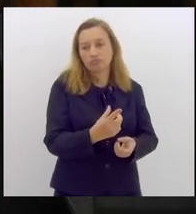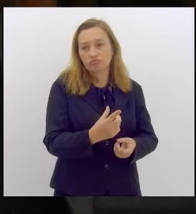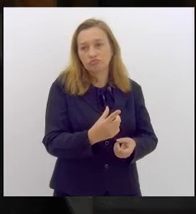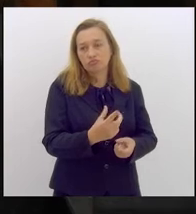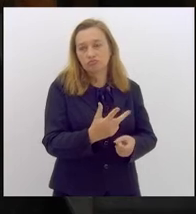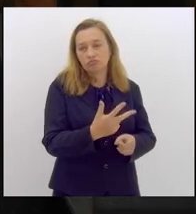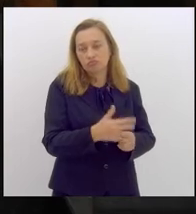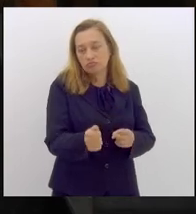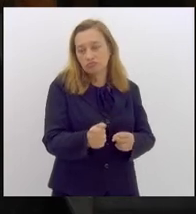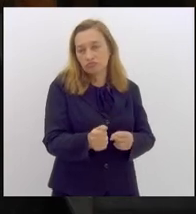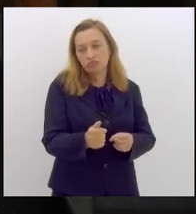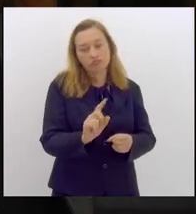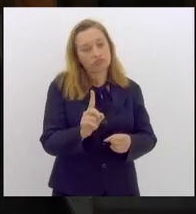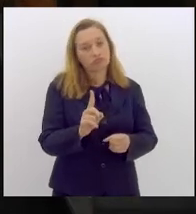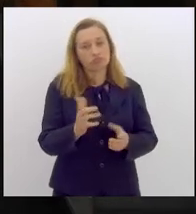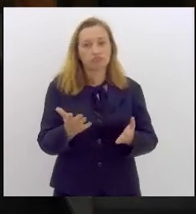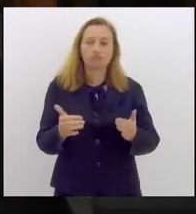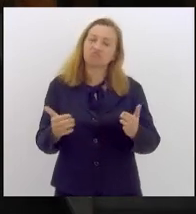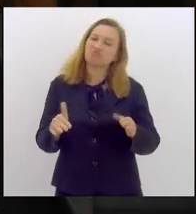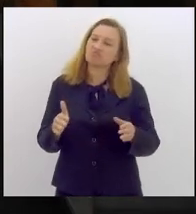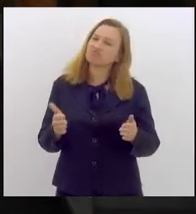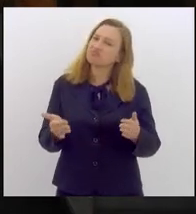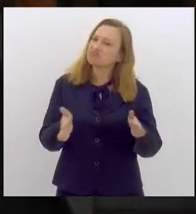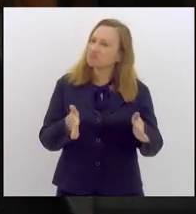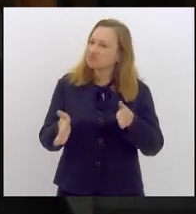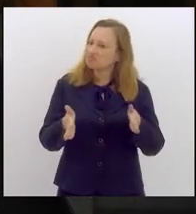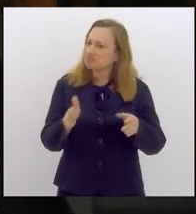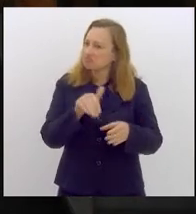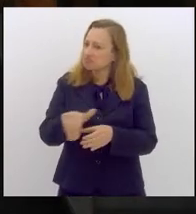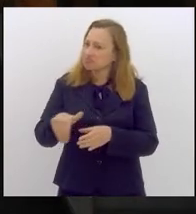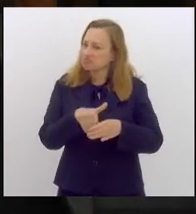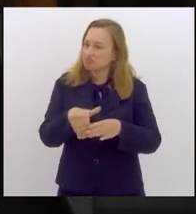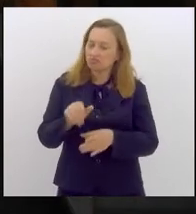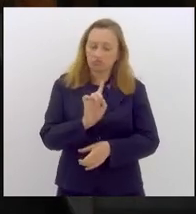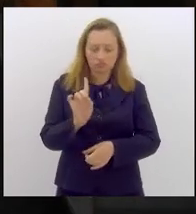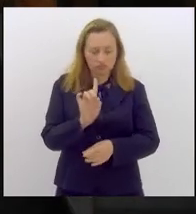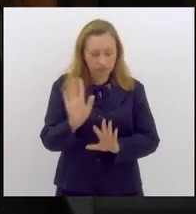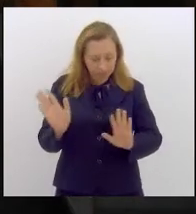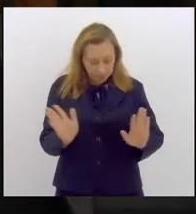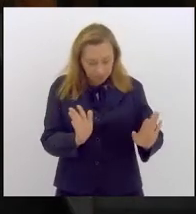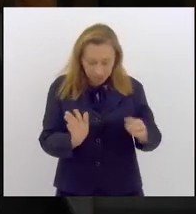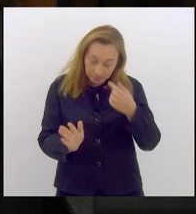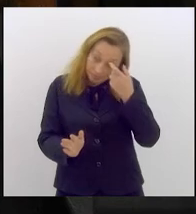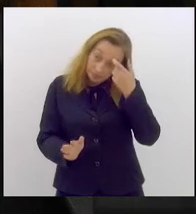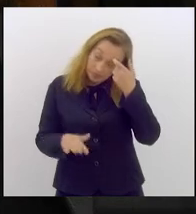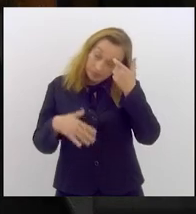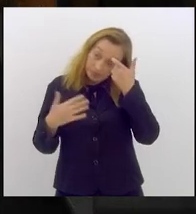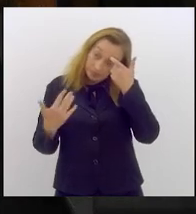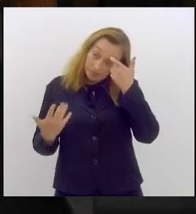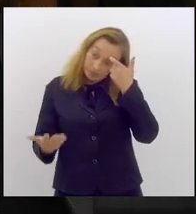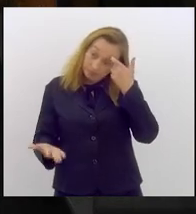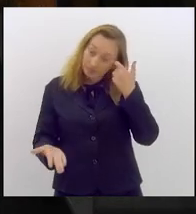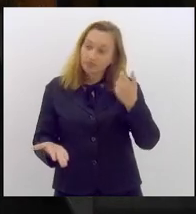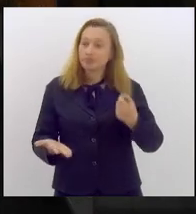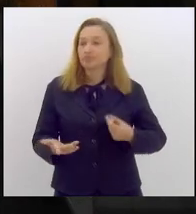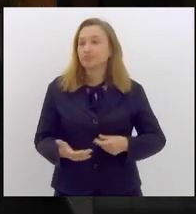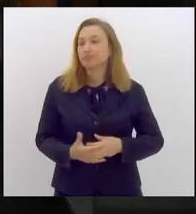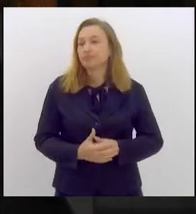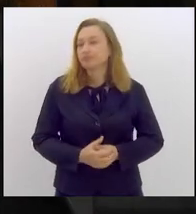em período eleitoral. Né? Então, primeiro